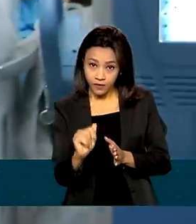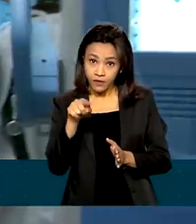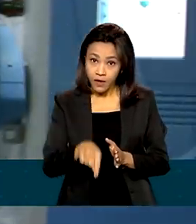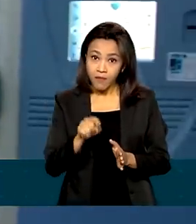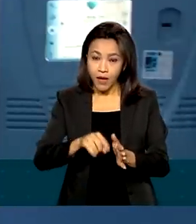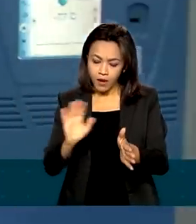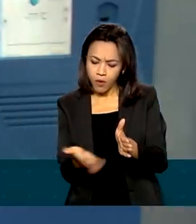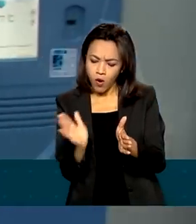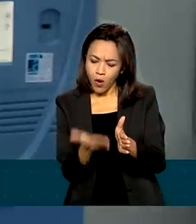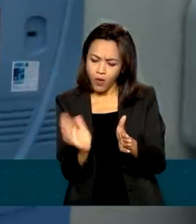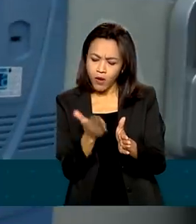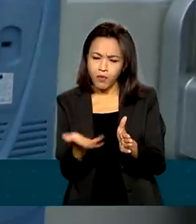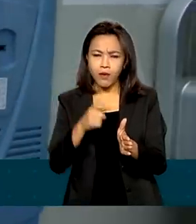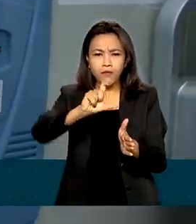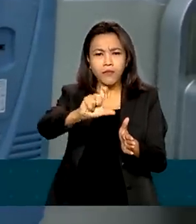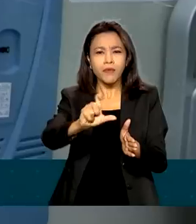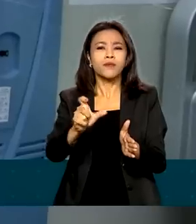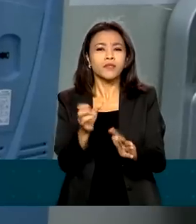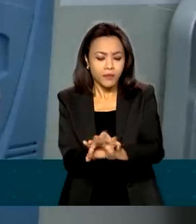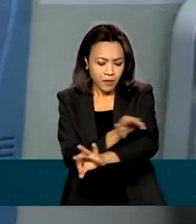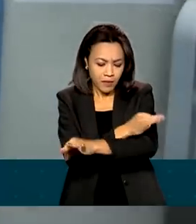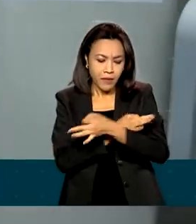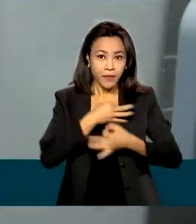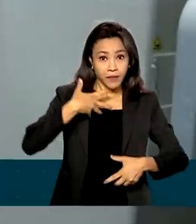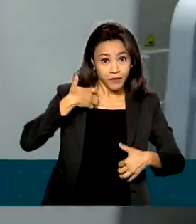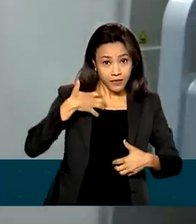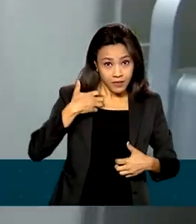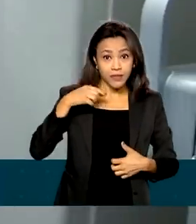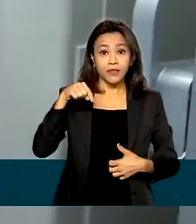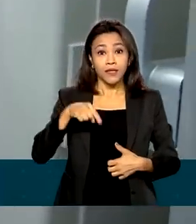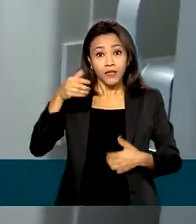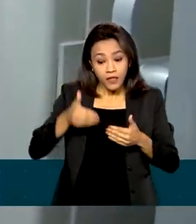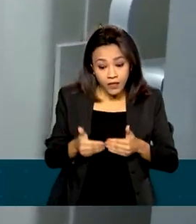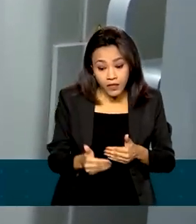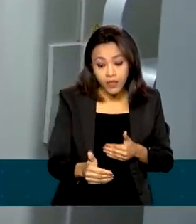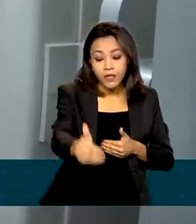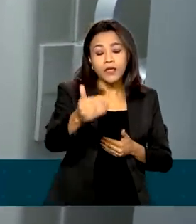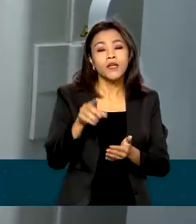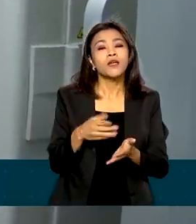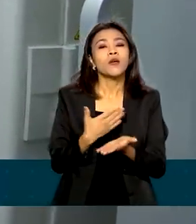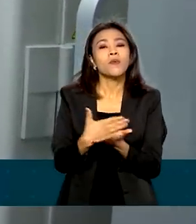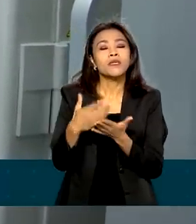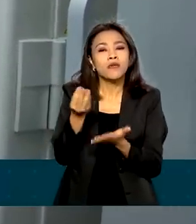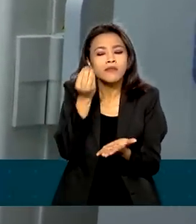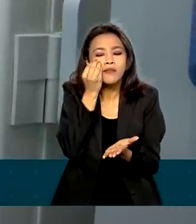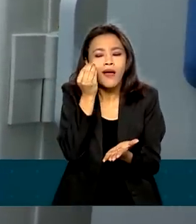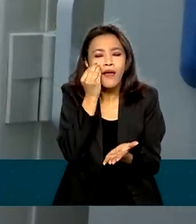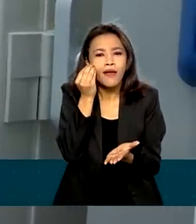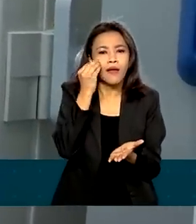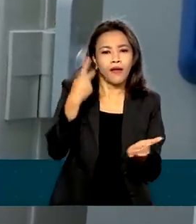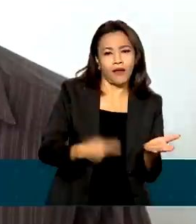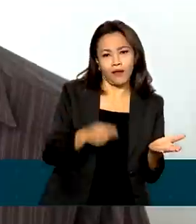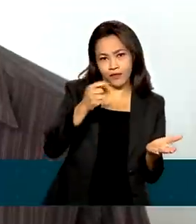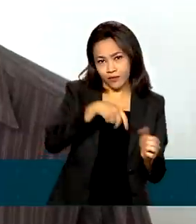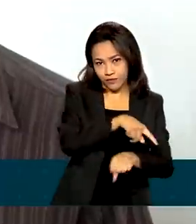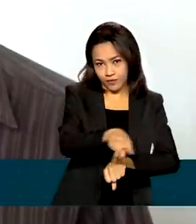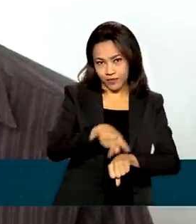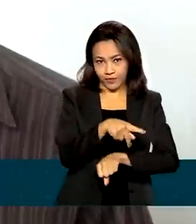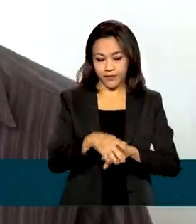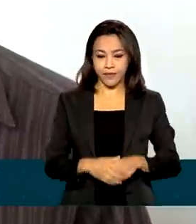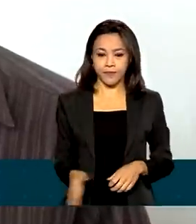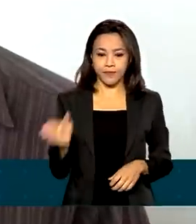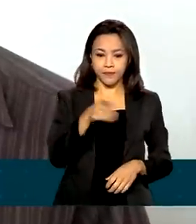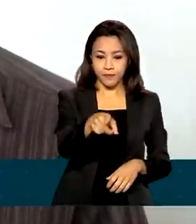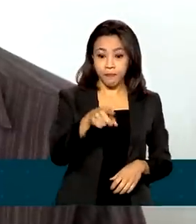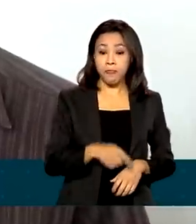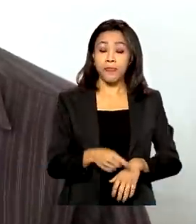produção do imunizante contra a monkeypox e iniciar os testes pré-clínicos e clínicos no país. Na crise da varíola